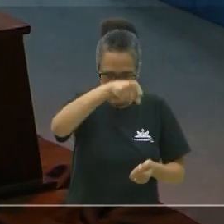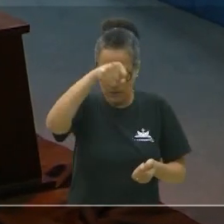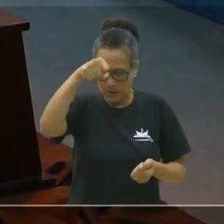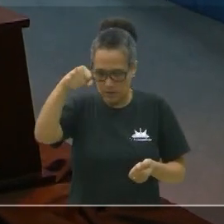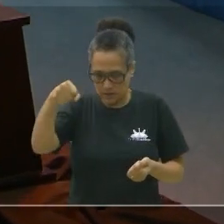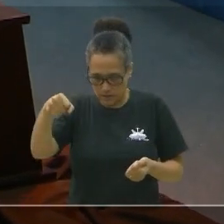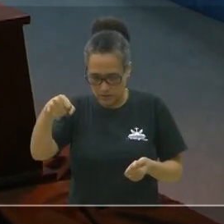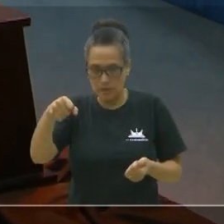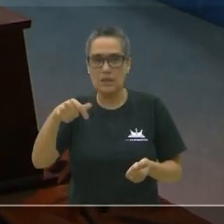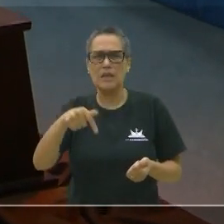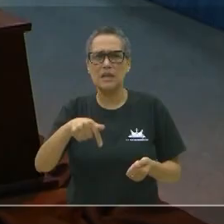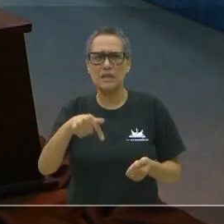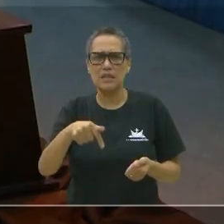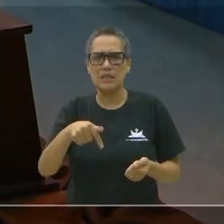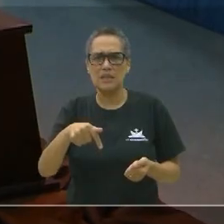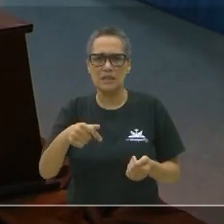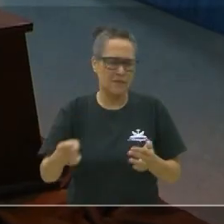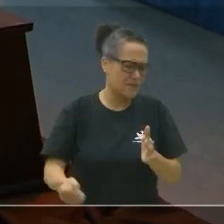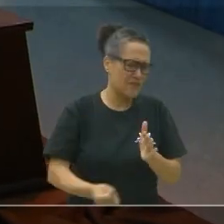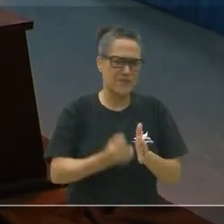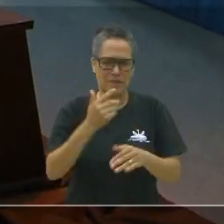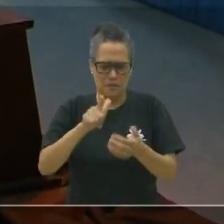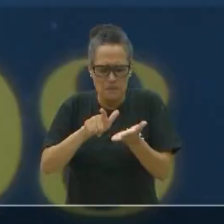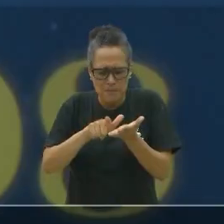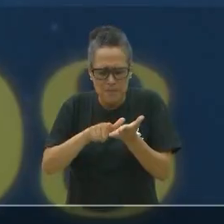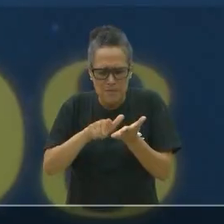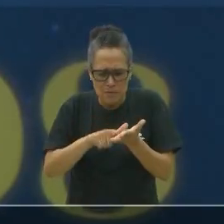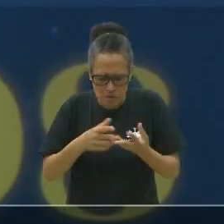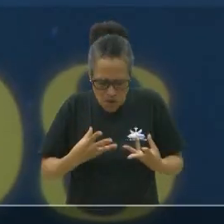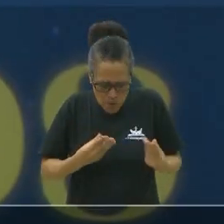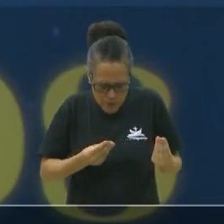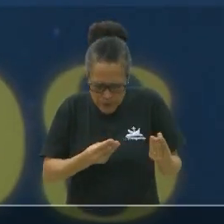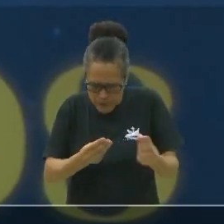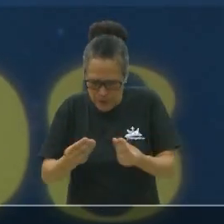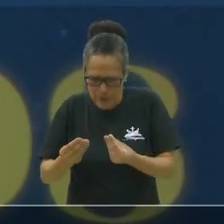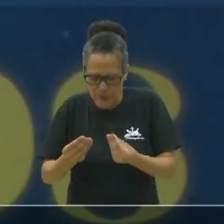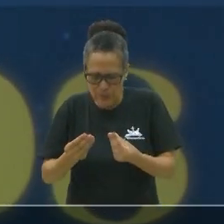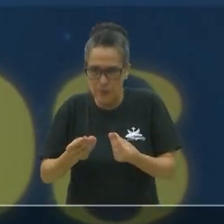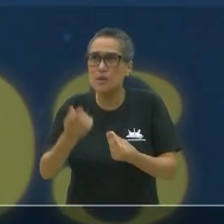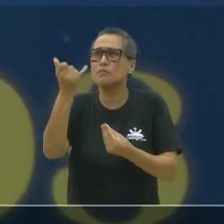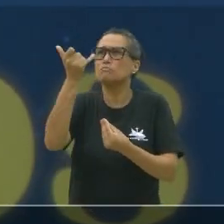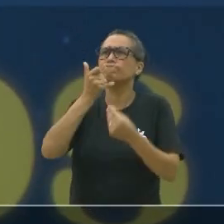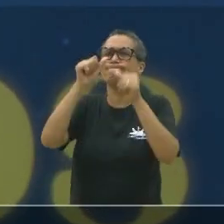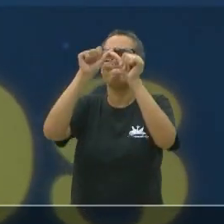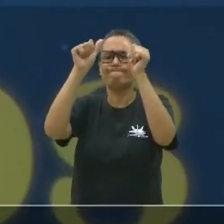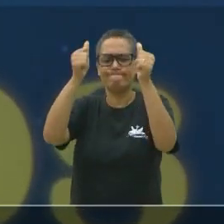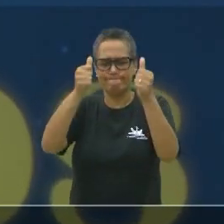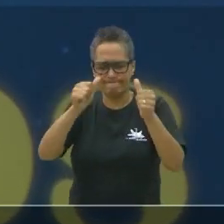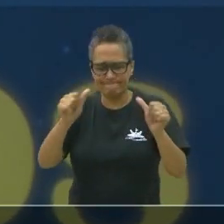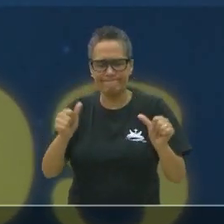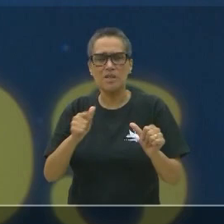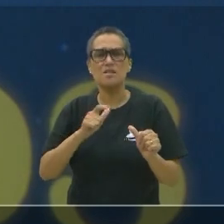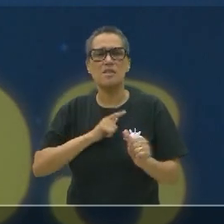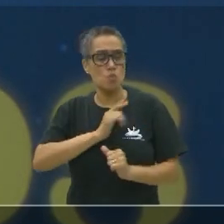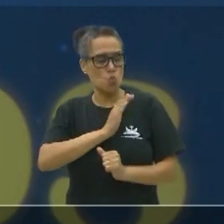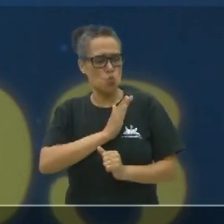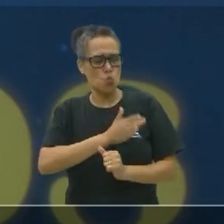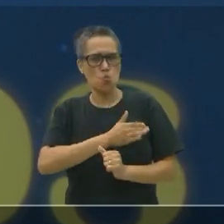no lugar destes tantos papeizinhos, o Senhor me dava visão de